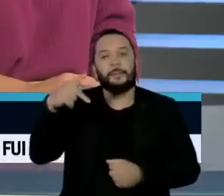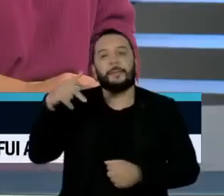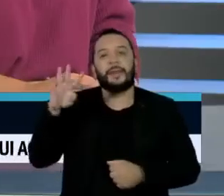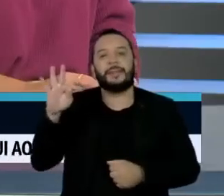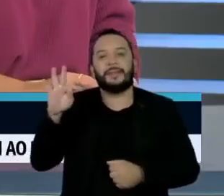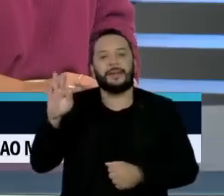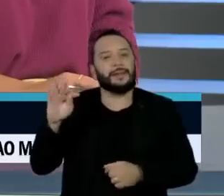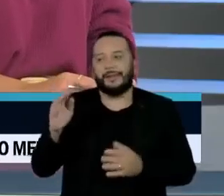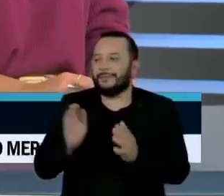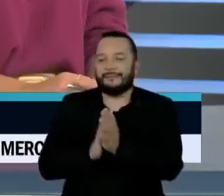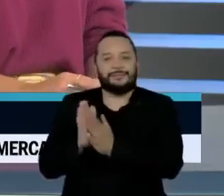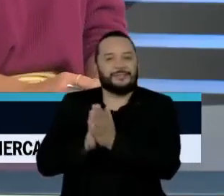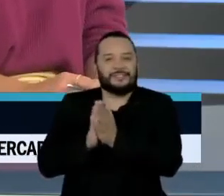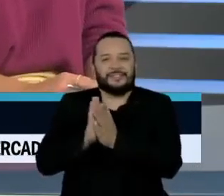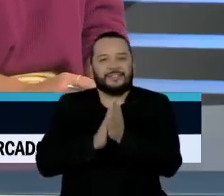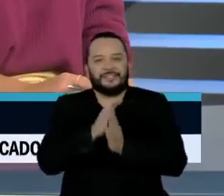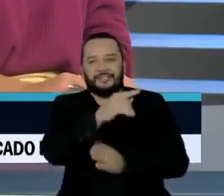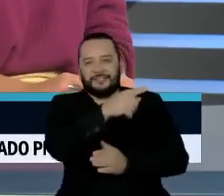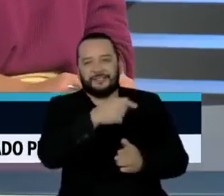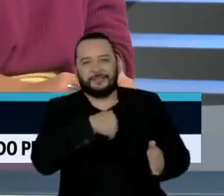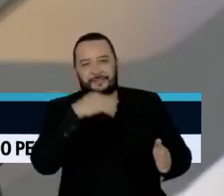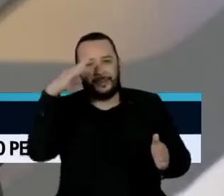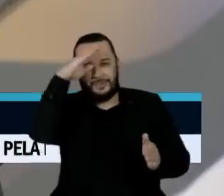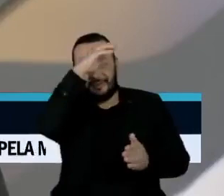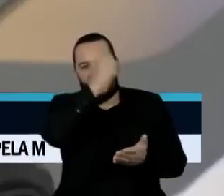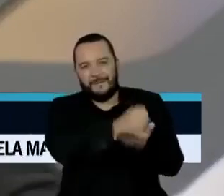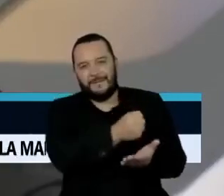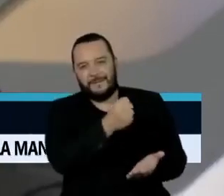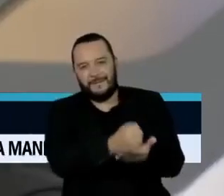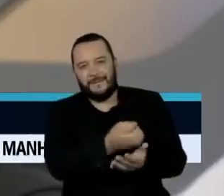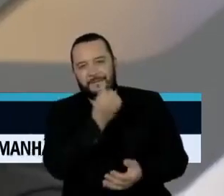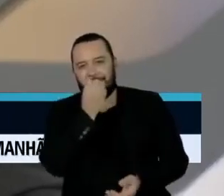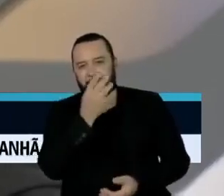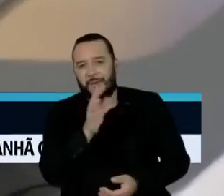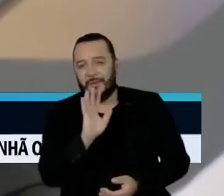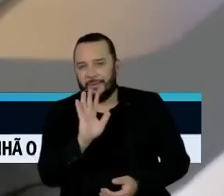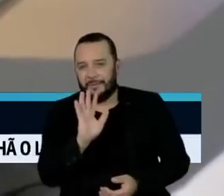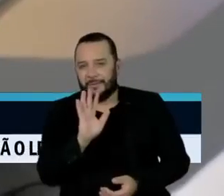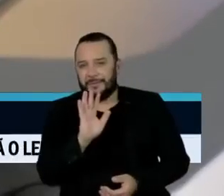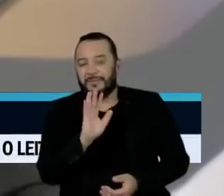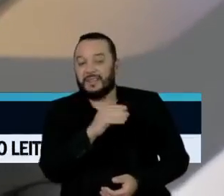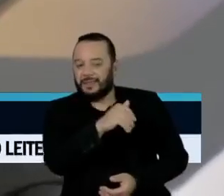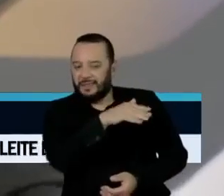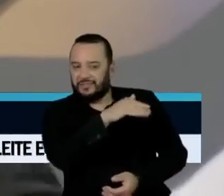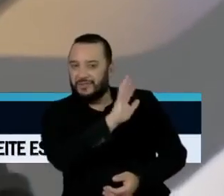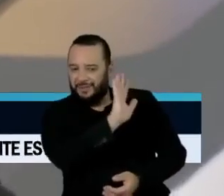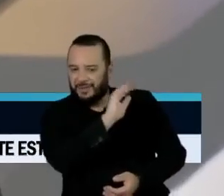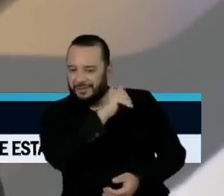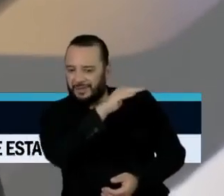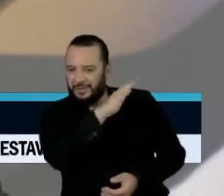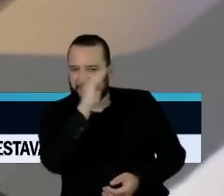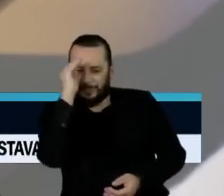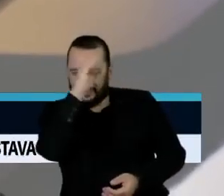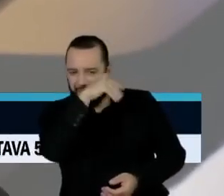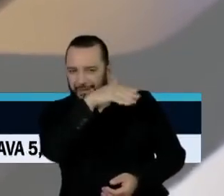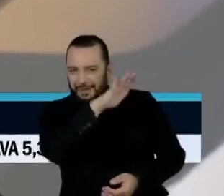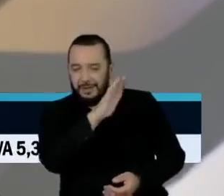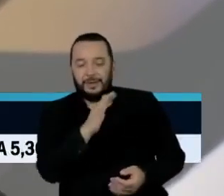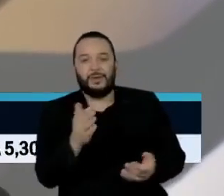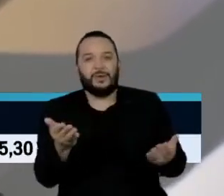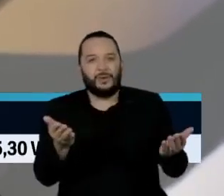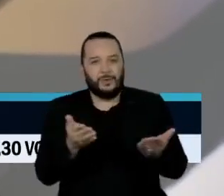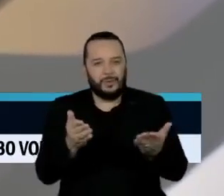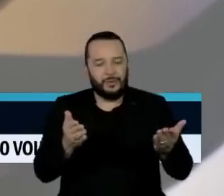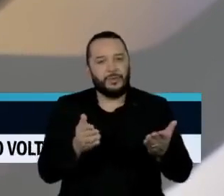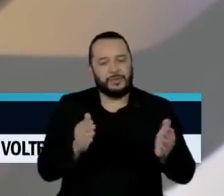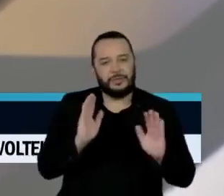muito bom sangrar o bolsonaro é muito bom para deixar o bolsonaro ali Porque hoje o Gabeira